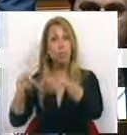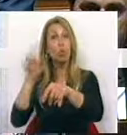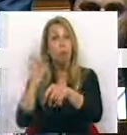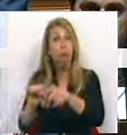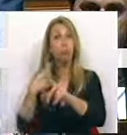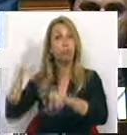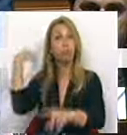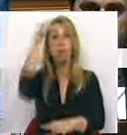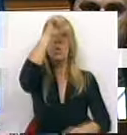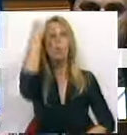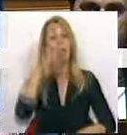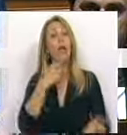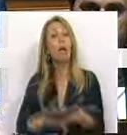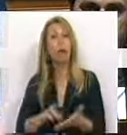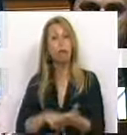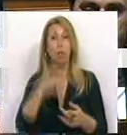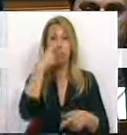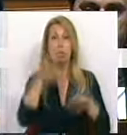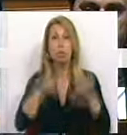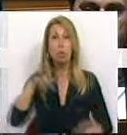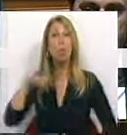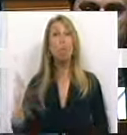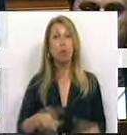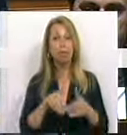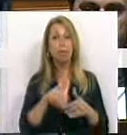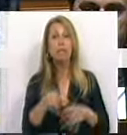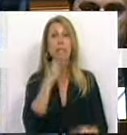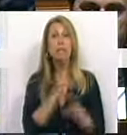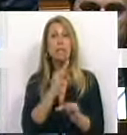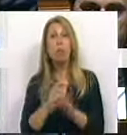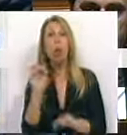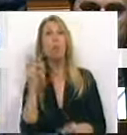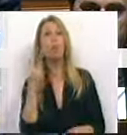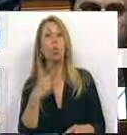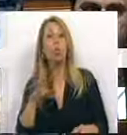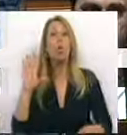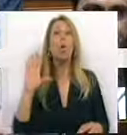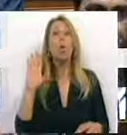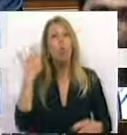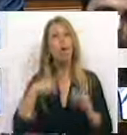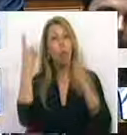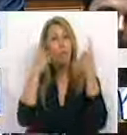portugueses lá para setembro ou outubro, quando também tiverem de fazer esse julgamento.